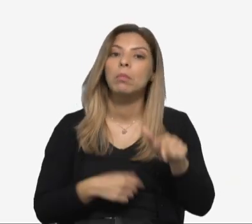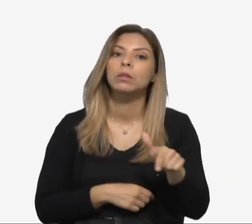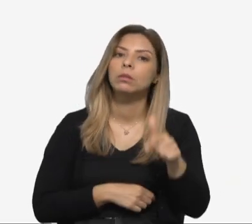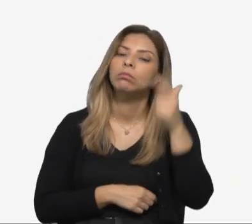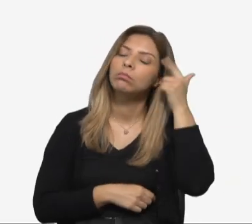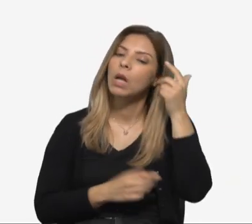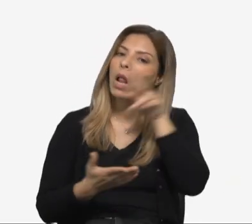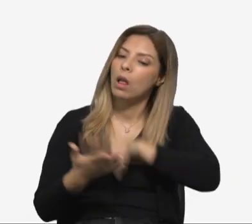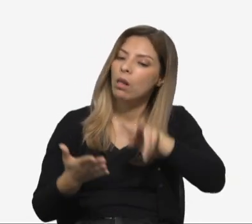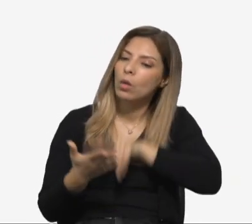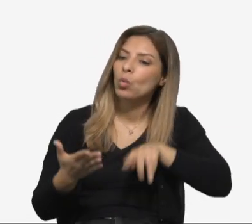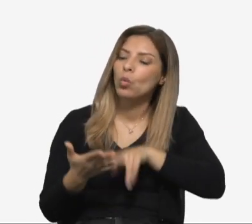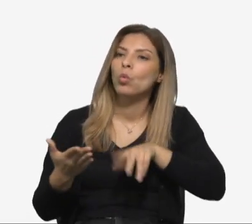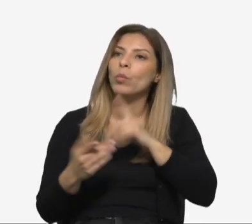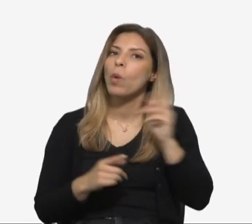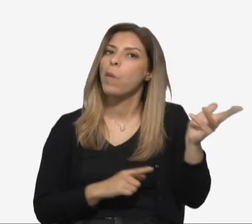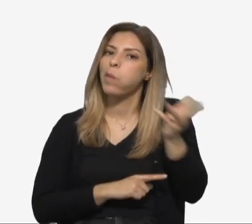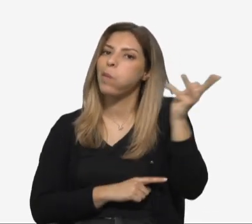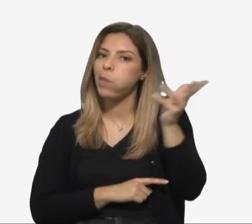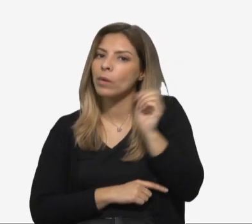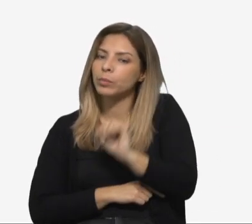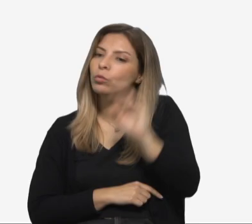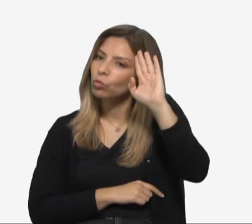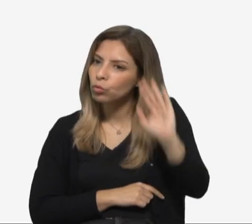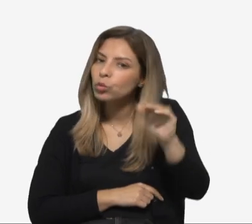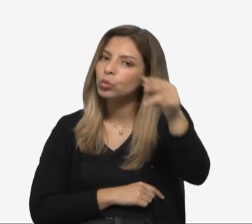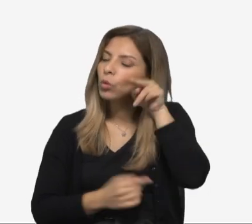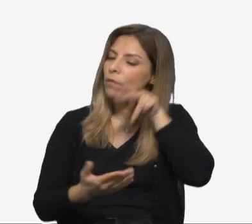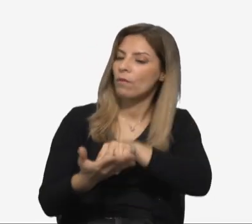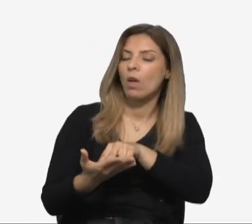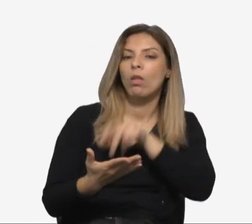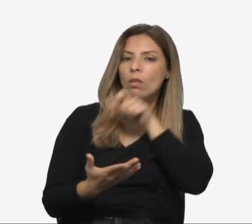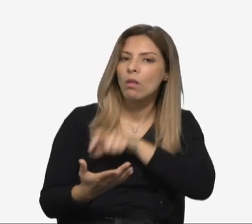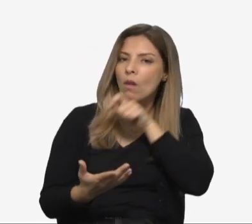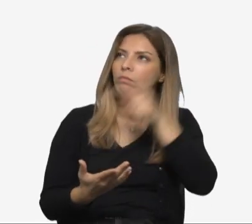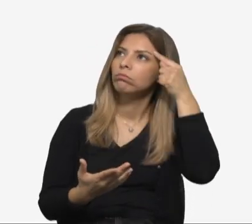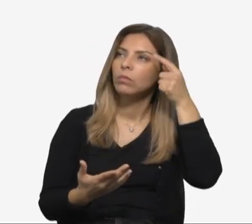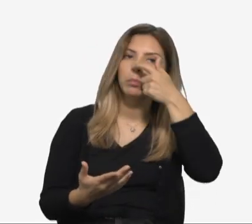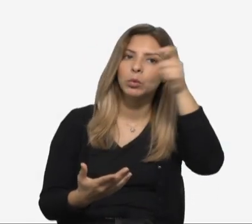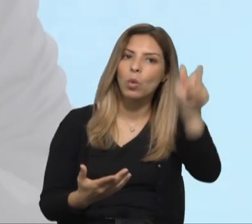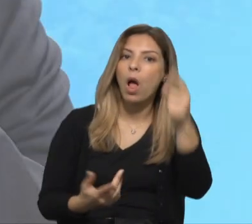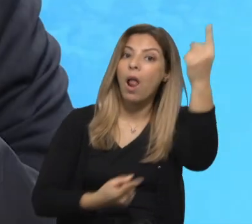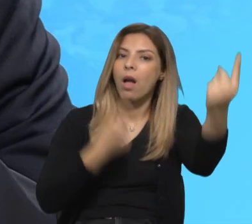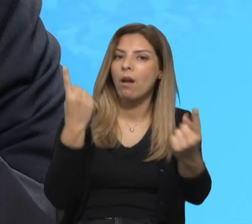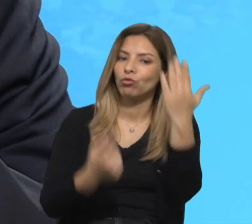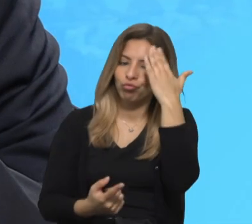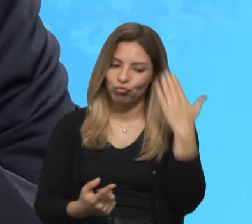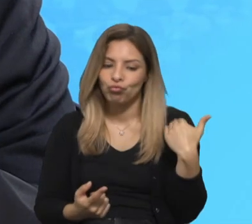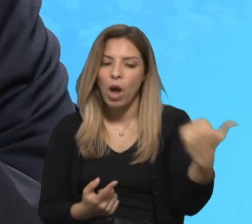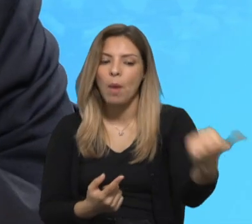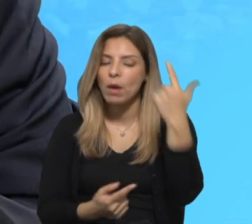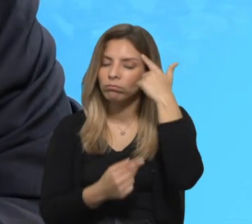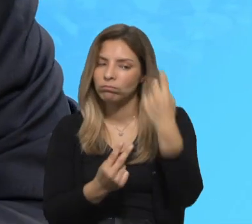profética que ele vê o futuro que alguém lhe chama para olhar para